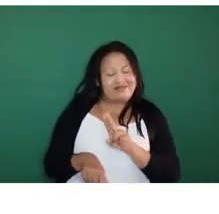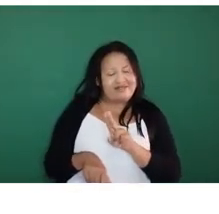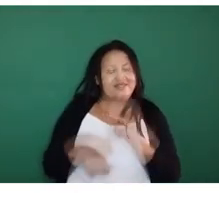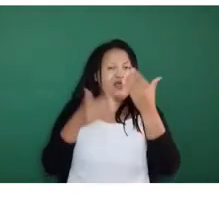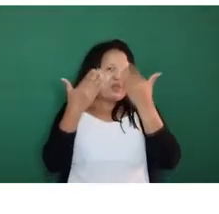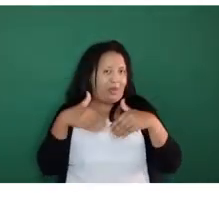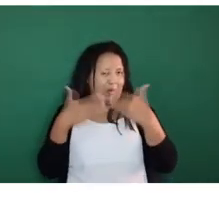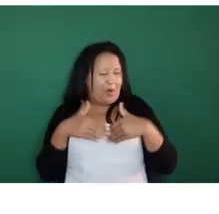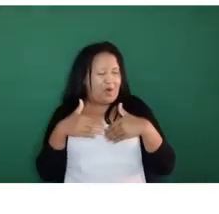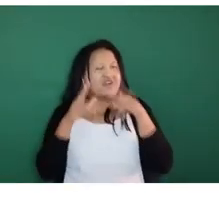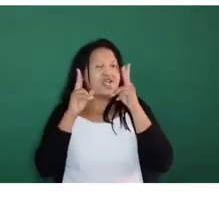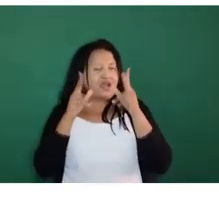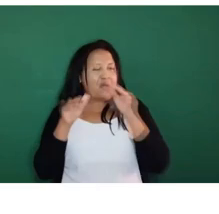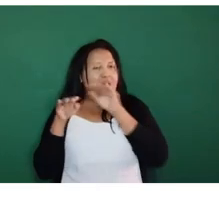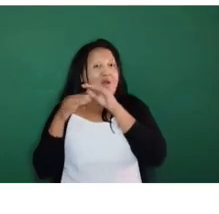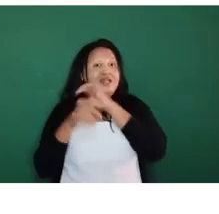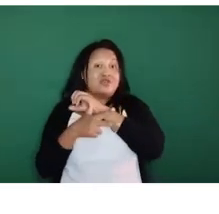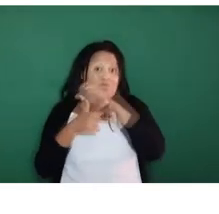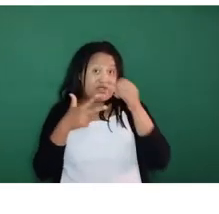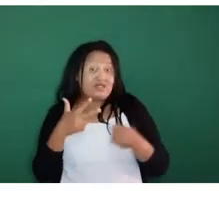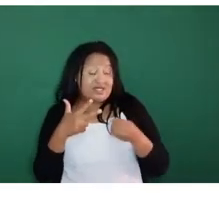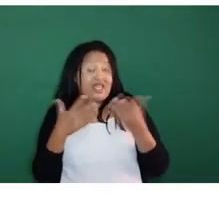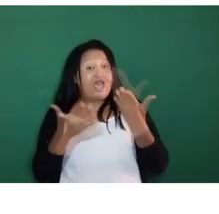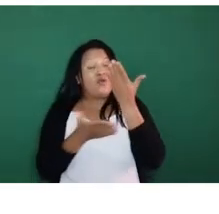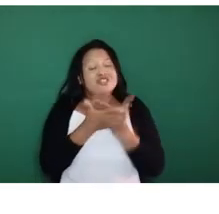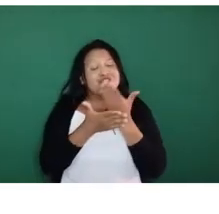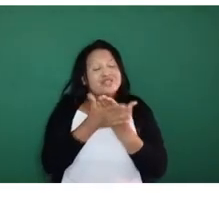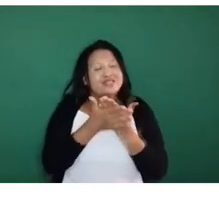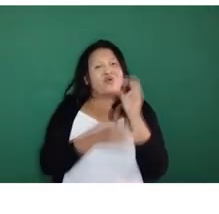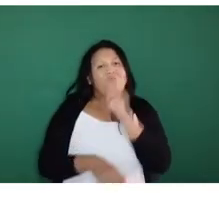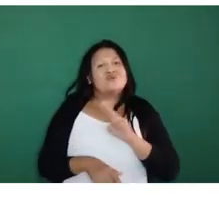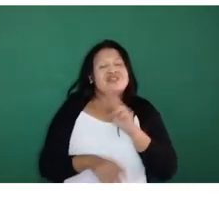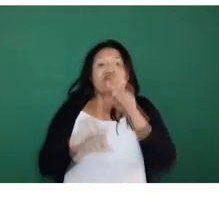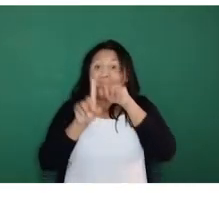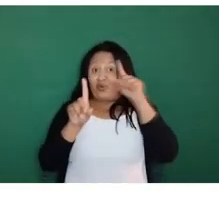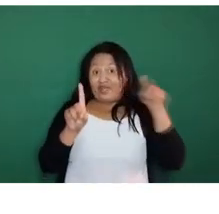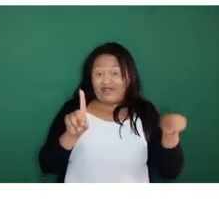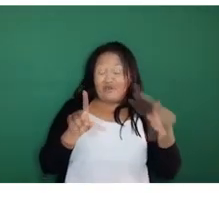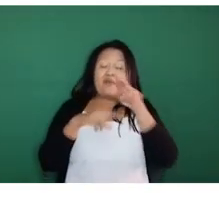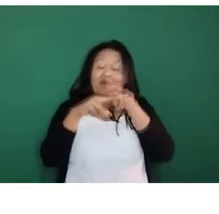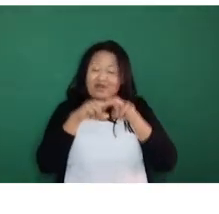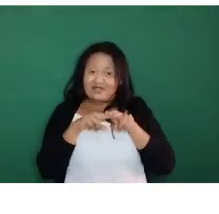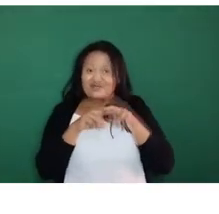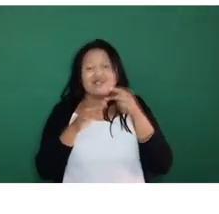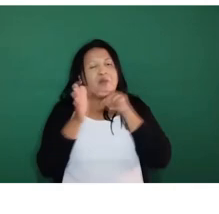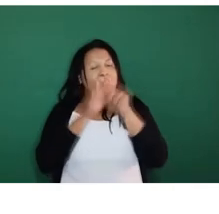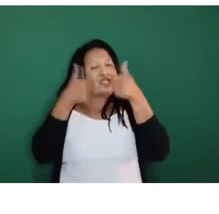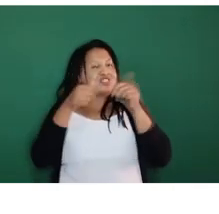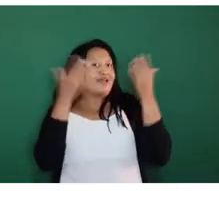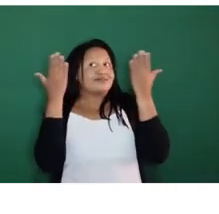Provas como a prova do Enem é o estudo utilizando os gráficos por isso que essa questão está aqui